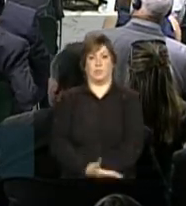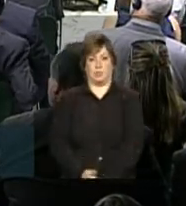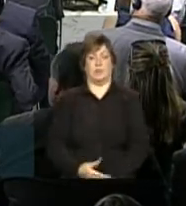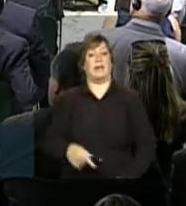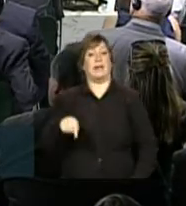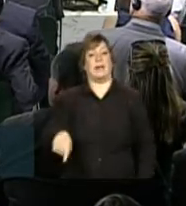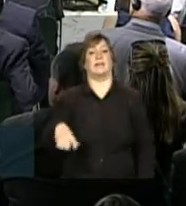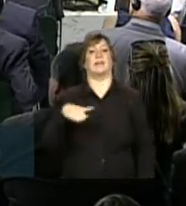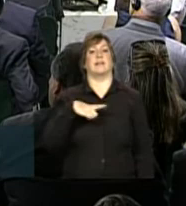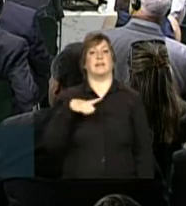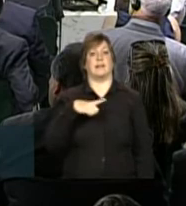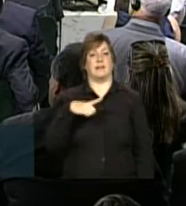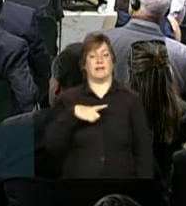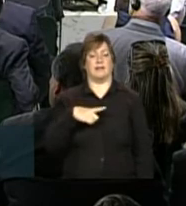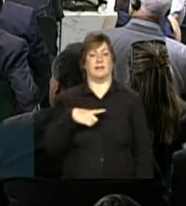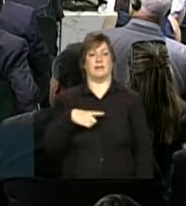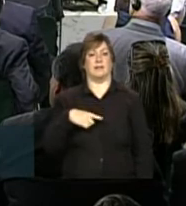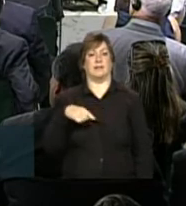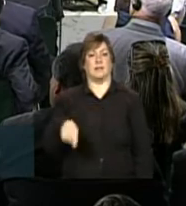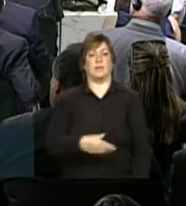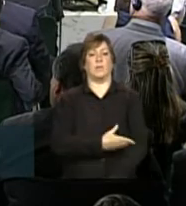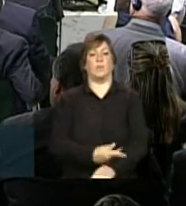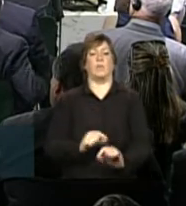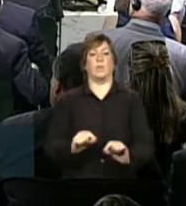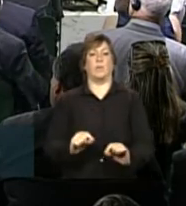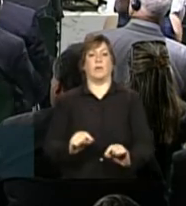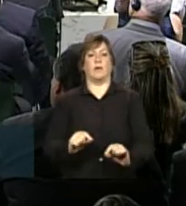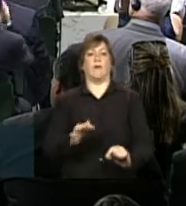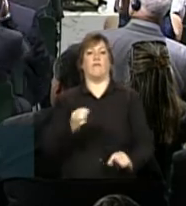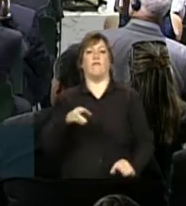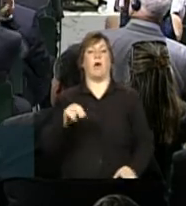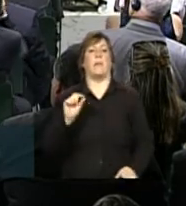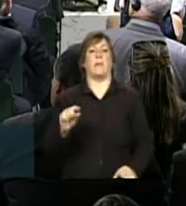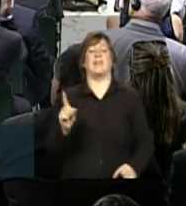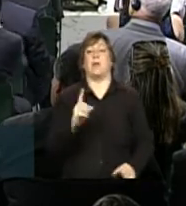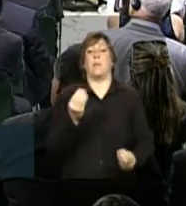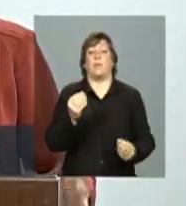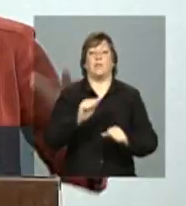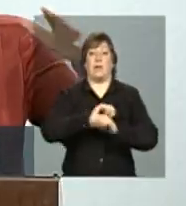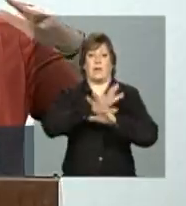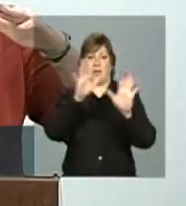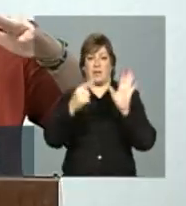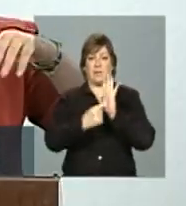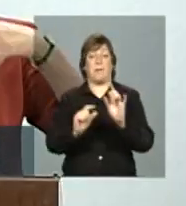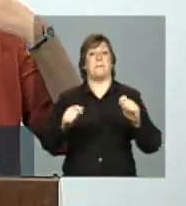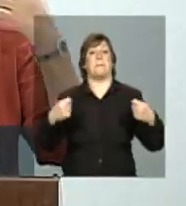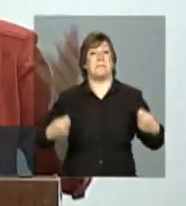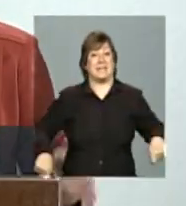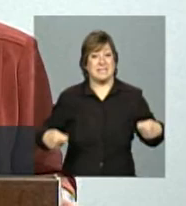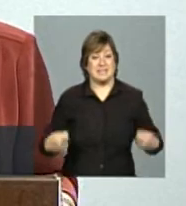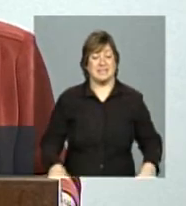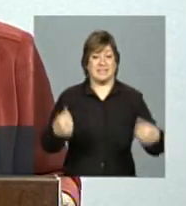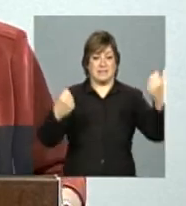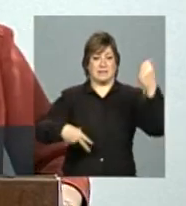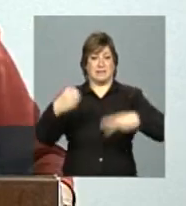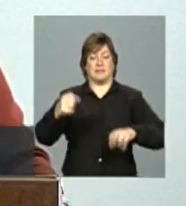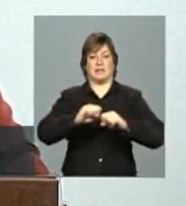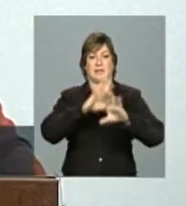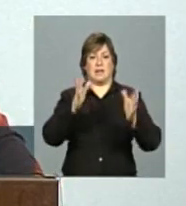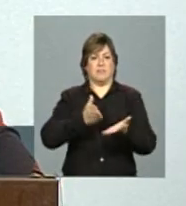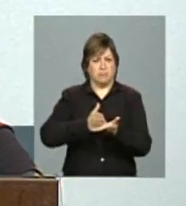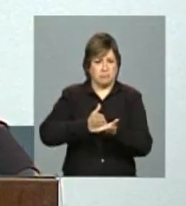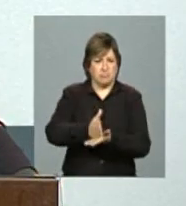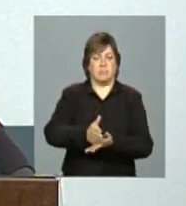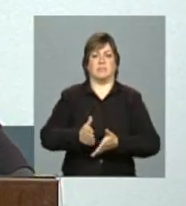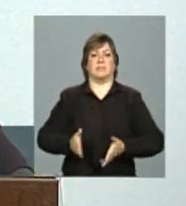Elas têm esse caráter de forma ainda não muito explícito é preciso explicitar e caminhar na